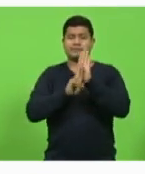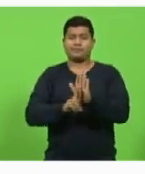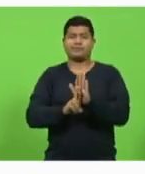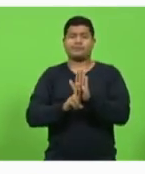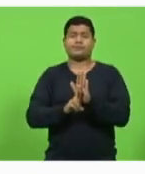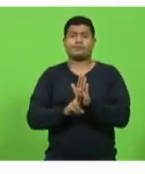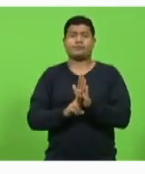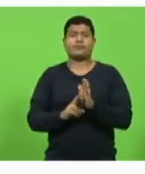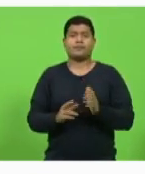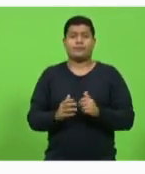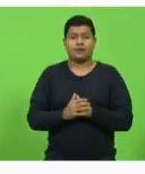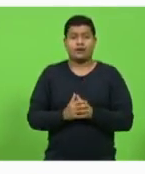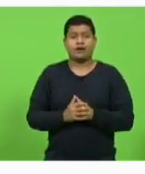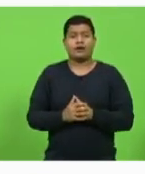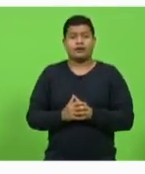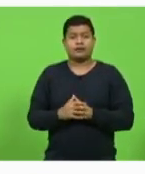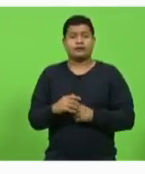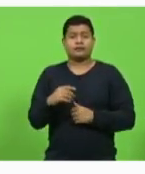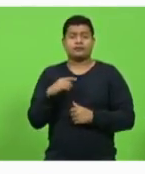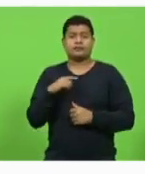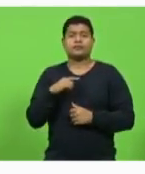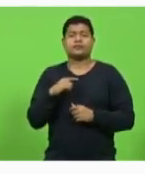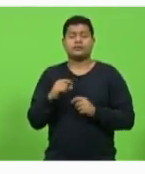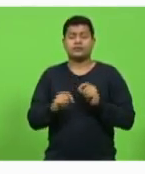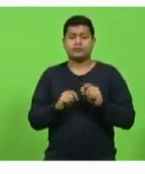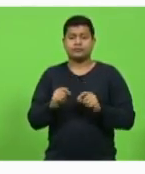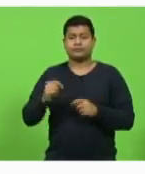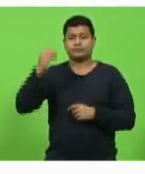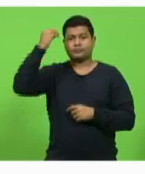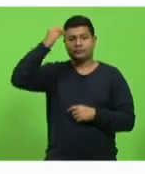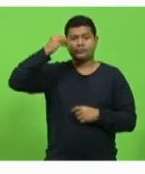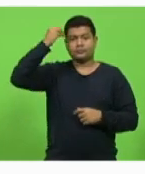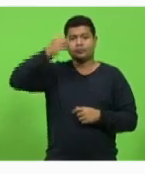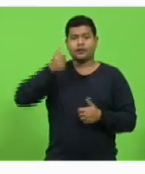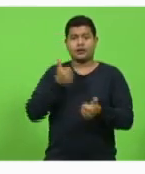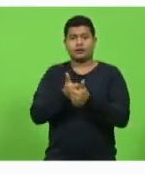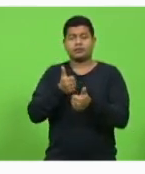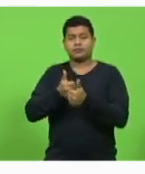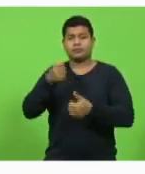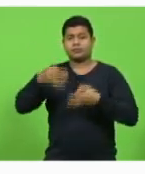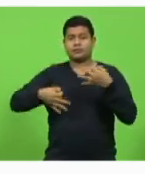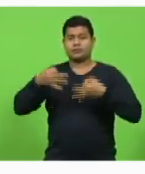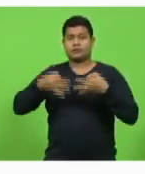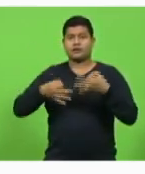Permitiu-nos a experiência chegarmos ao Tribunal de Justiça e aqui,